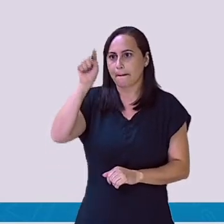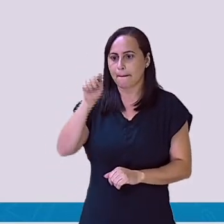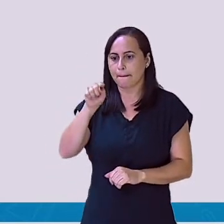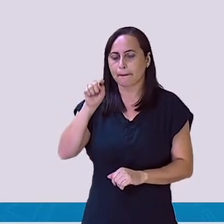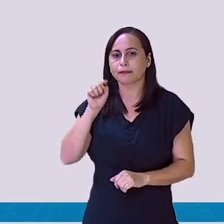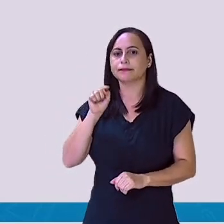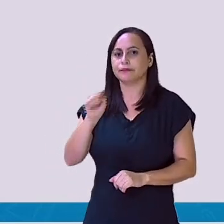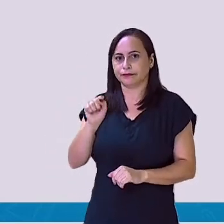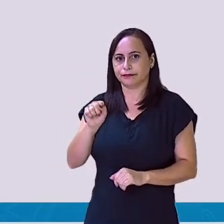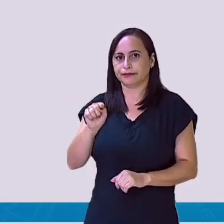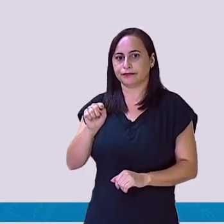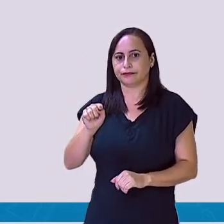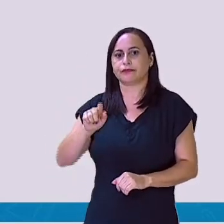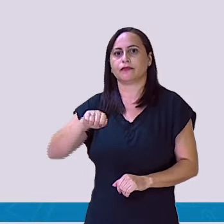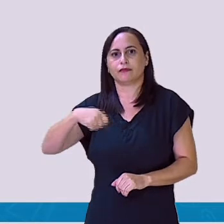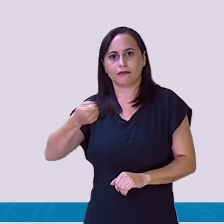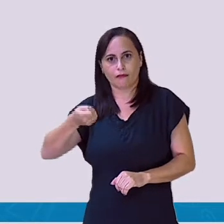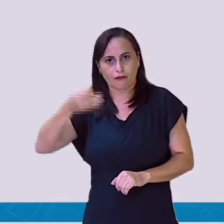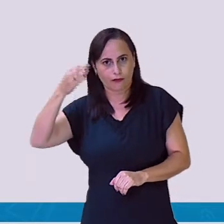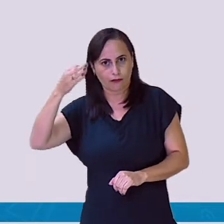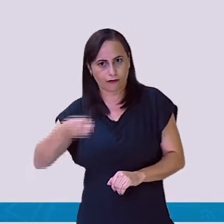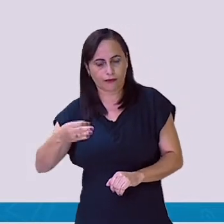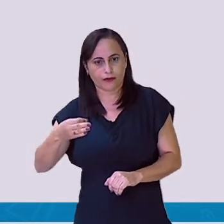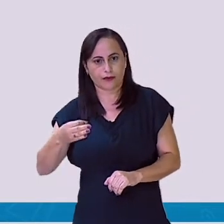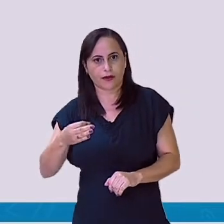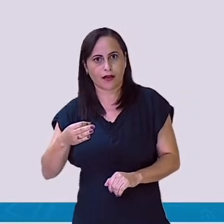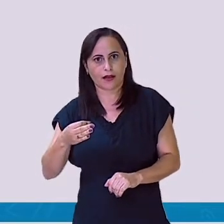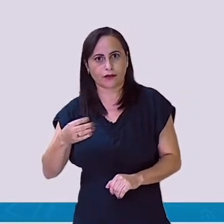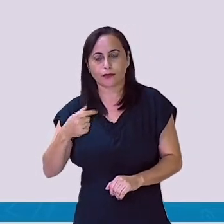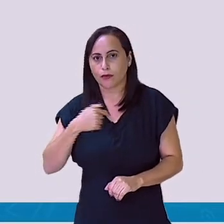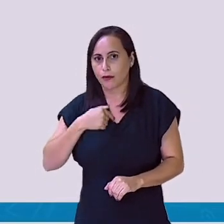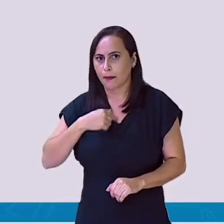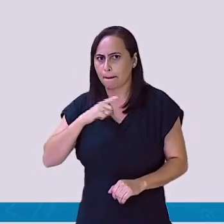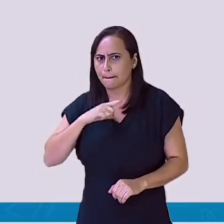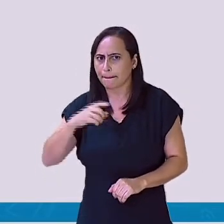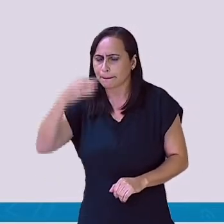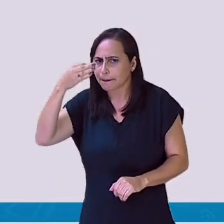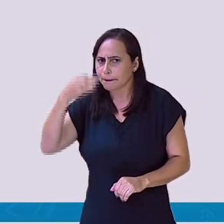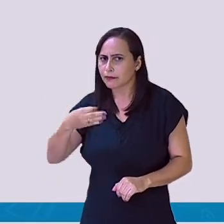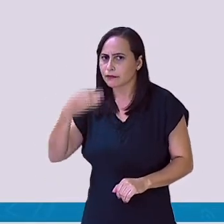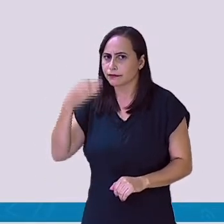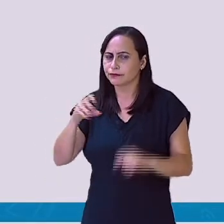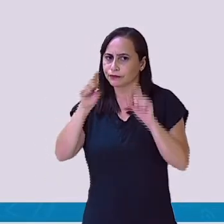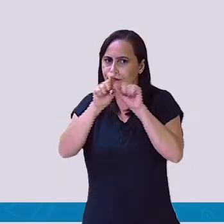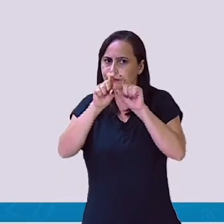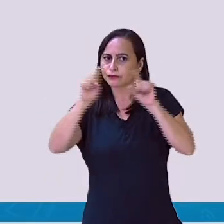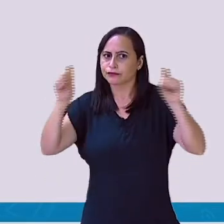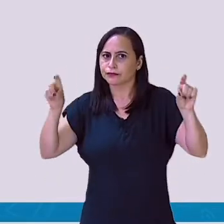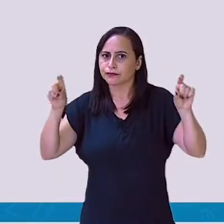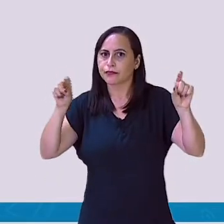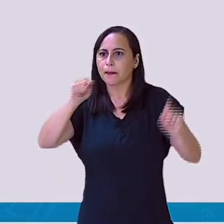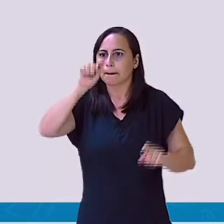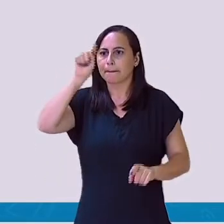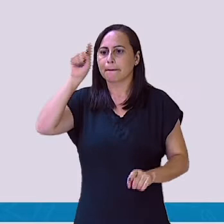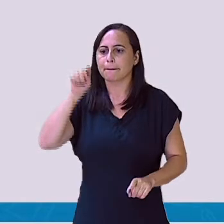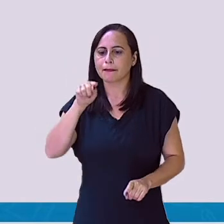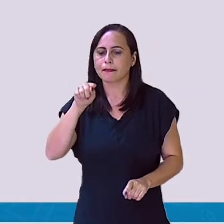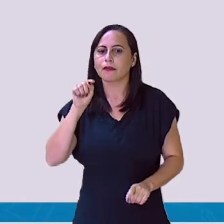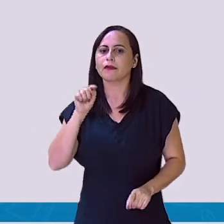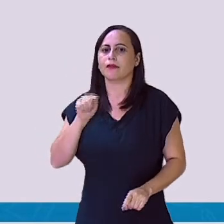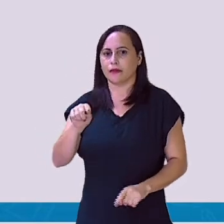de interrogação, onde me dá a certeza que esta frase é uma frase